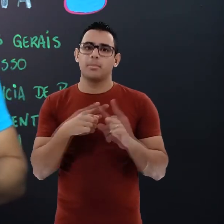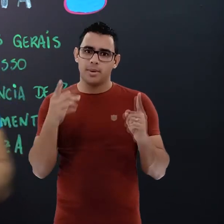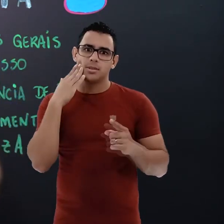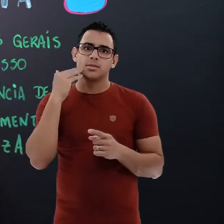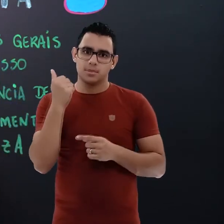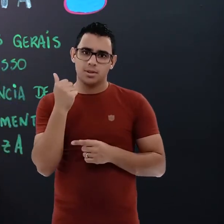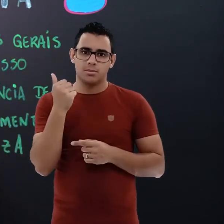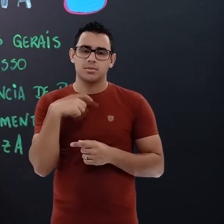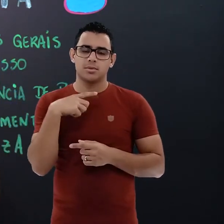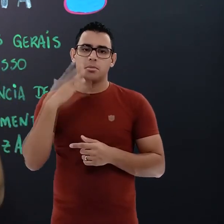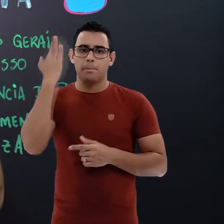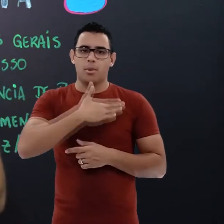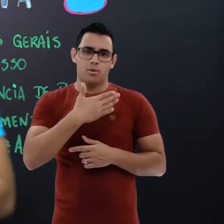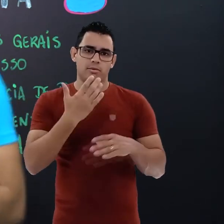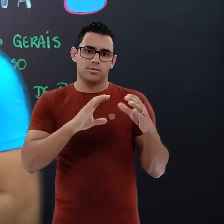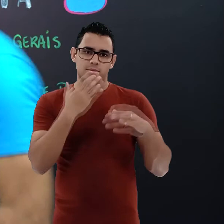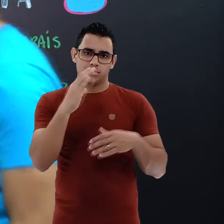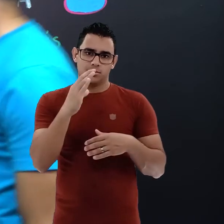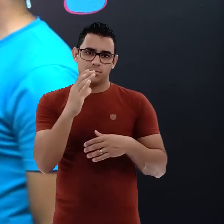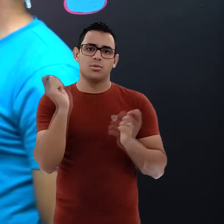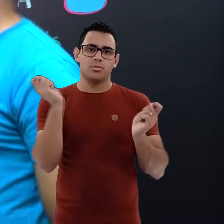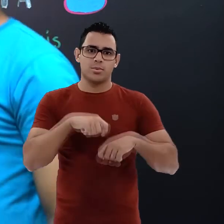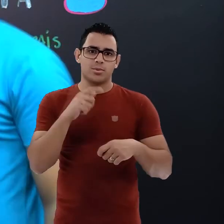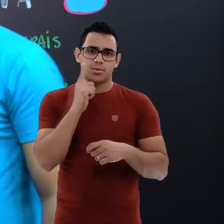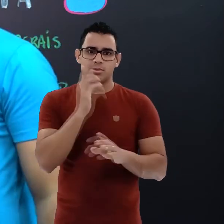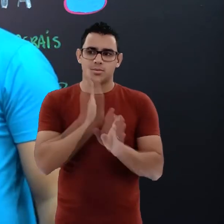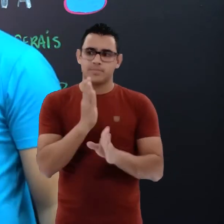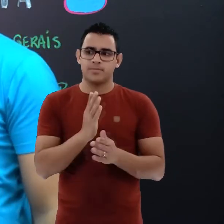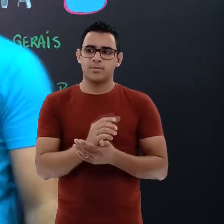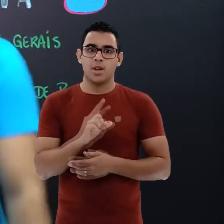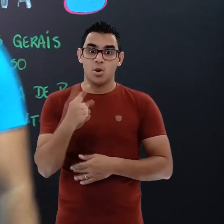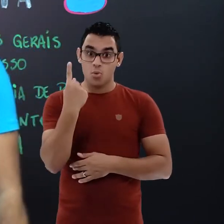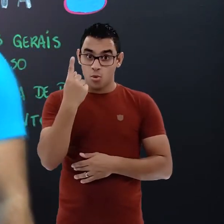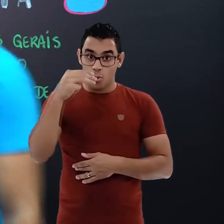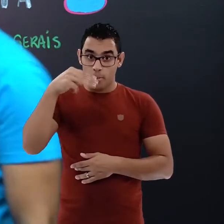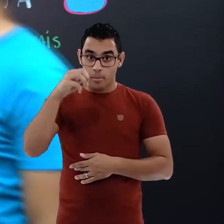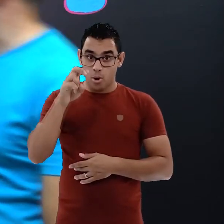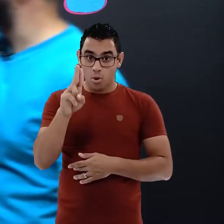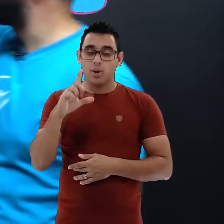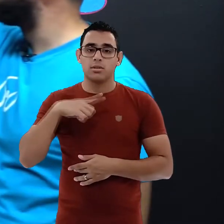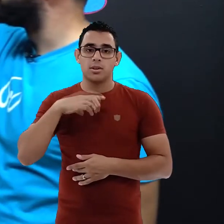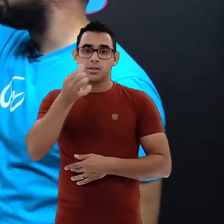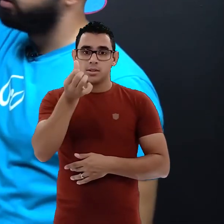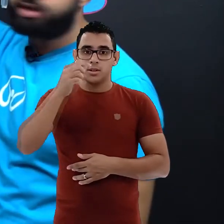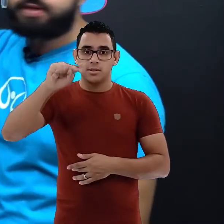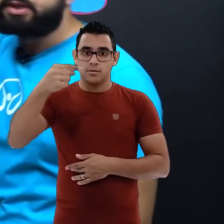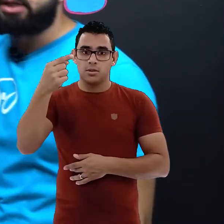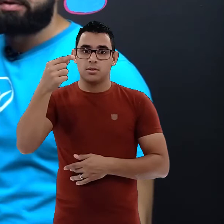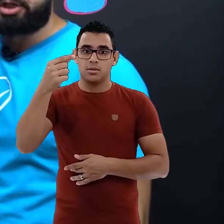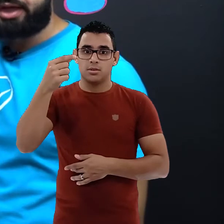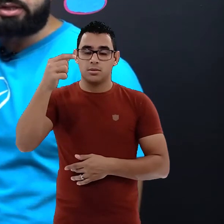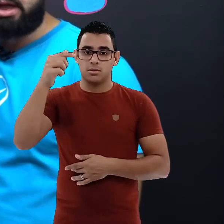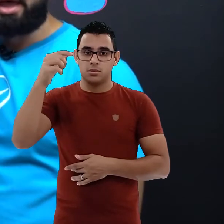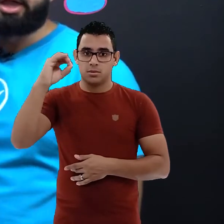existe. Existe prova científica para isso. Então, toda vez que a gente falar, eu tenho 1 mol, eu tenho 6,02 vezes